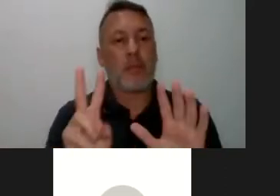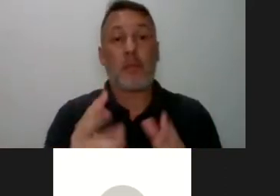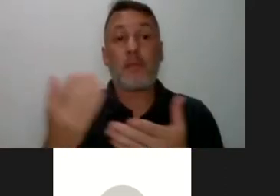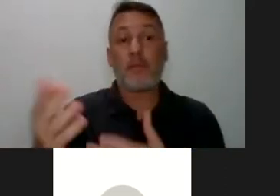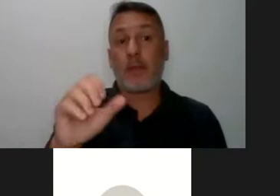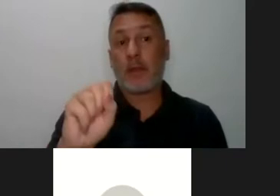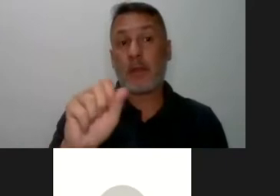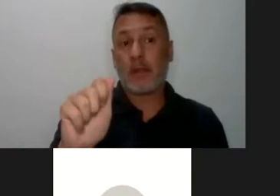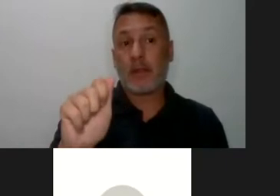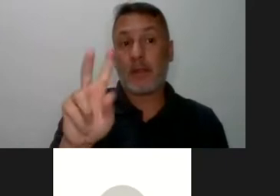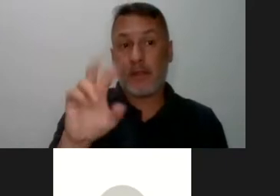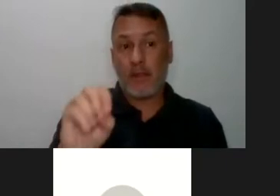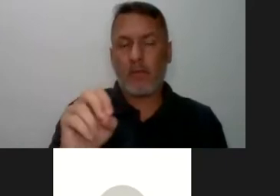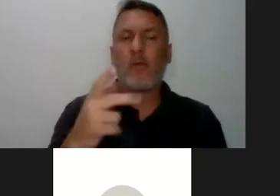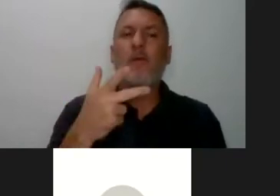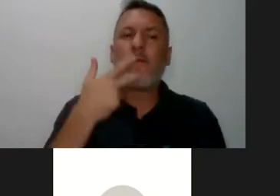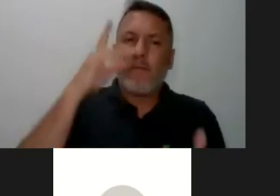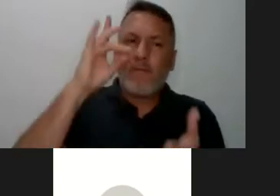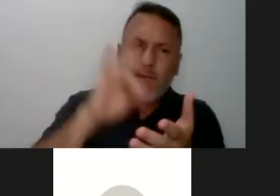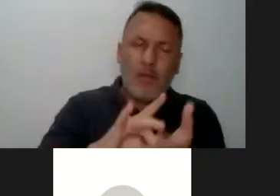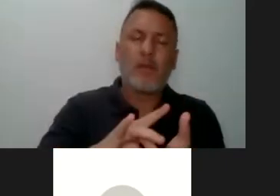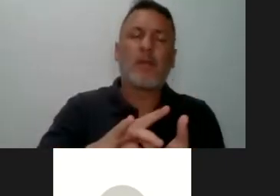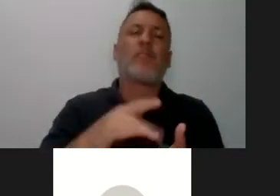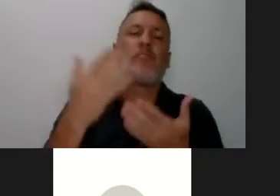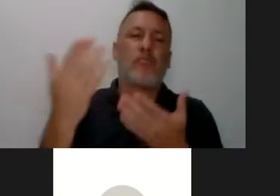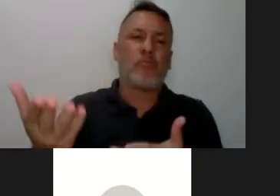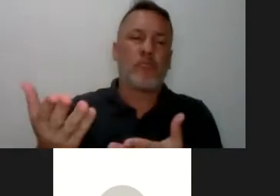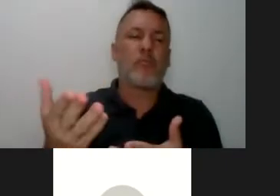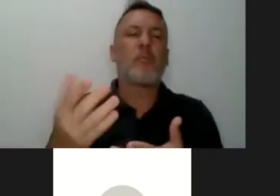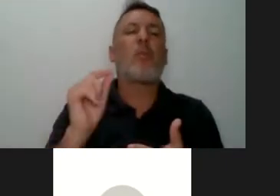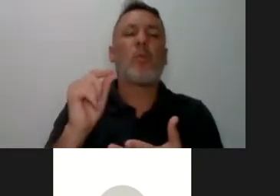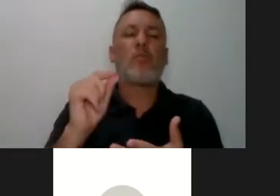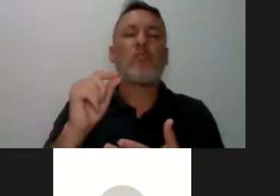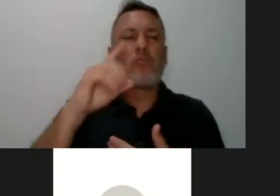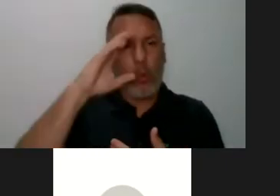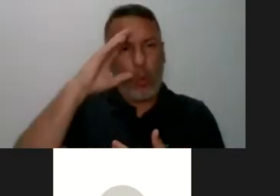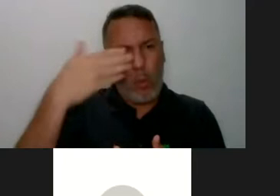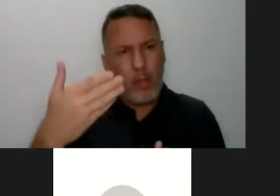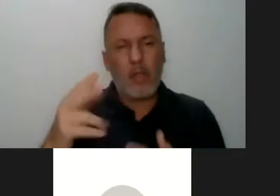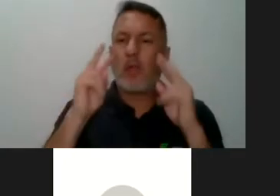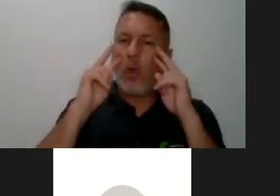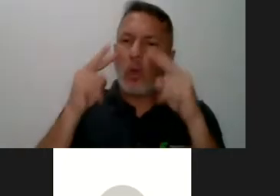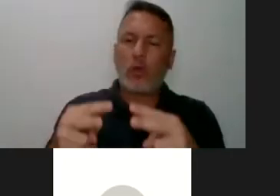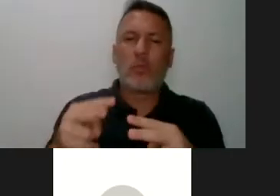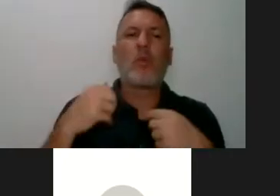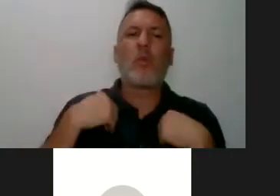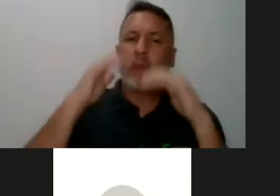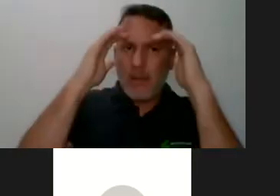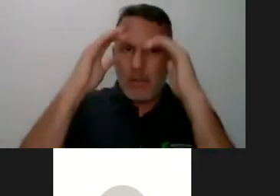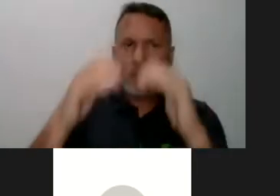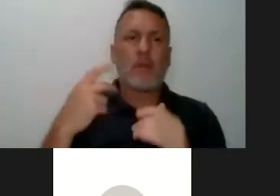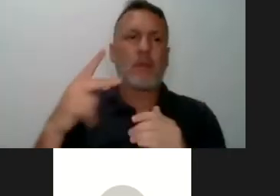meu mais caloroso reconhecimento e respeito pelo seu trabalho, por